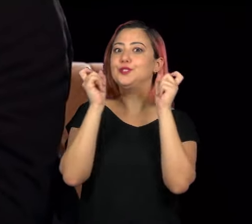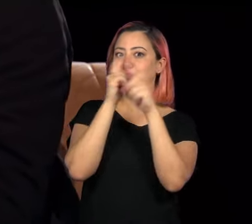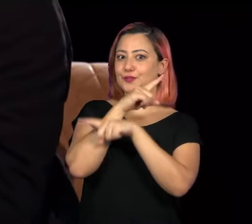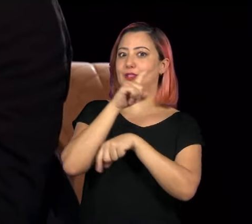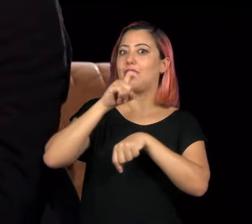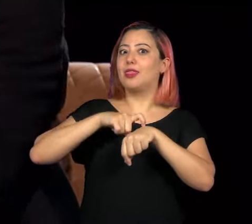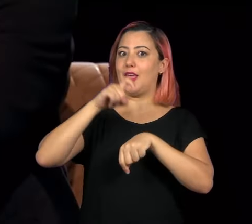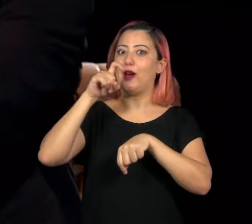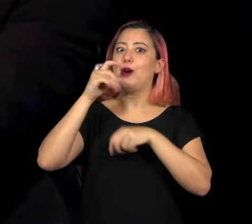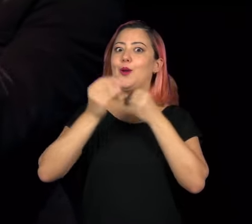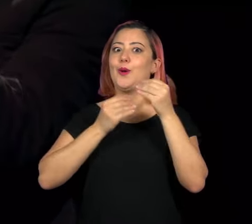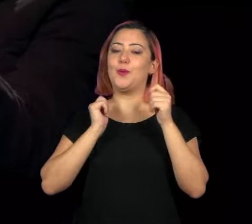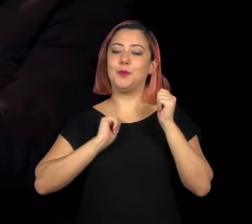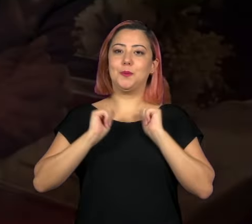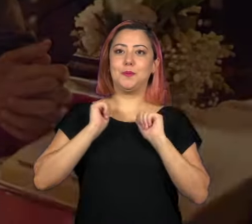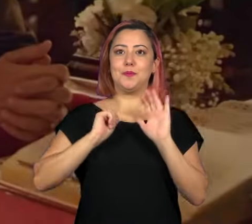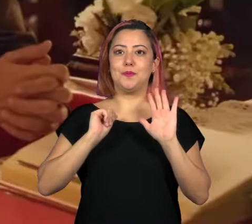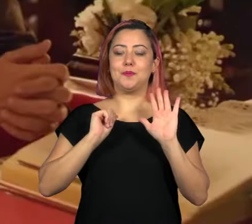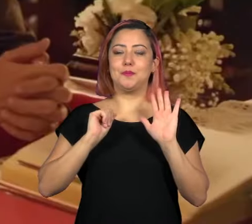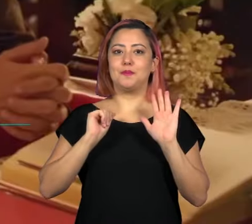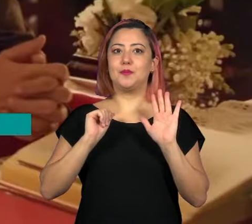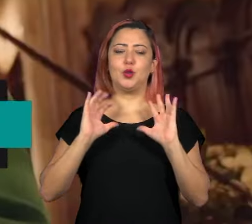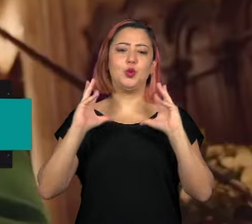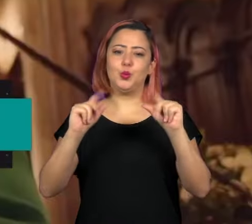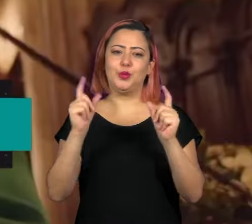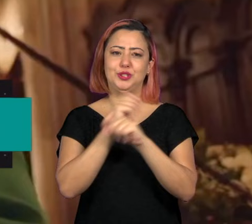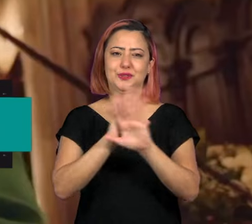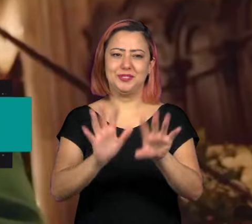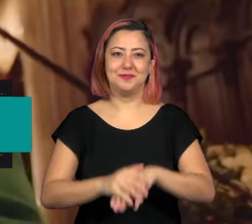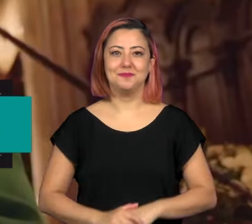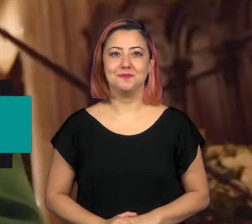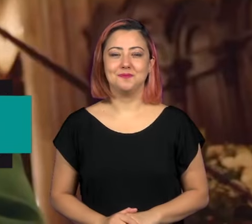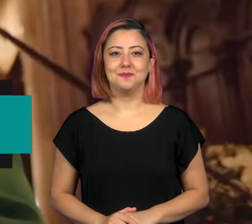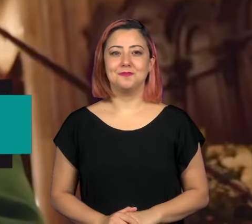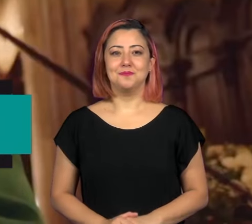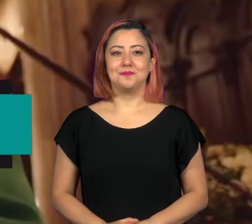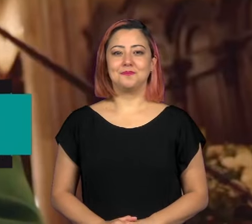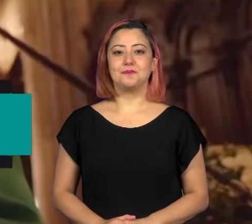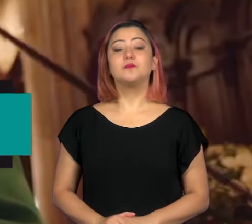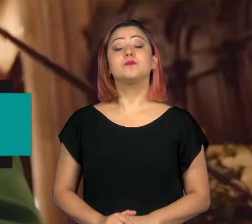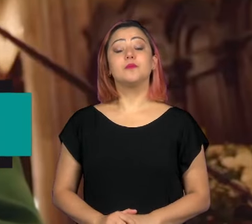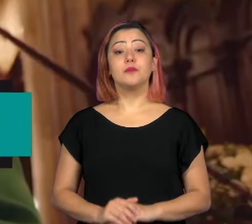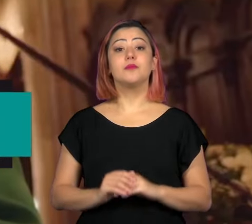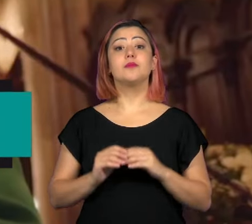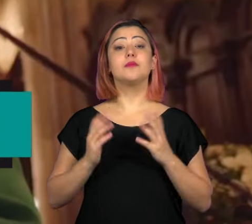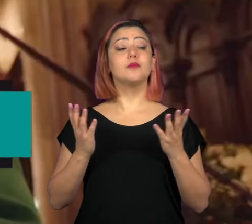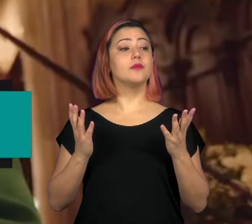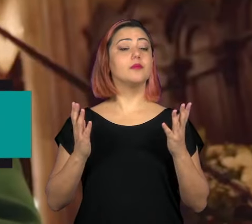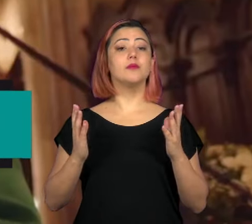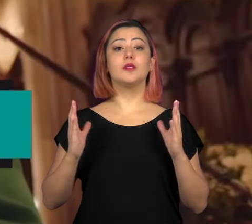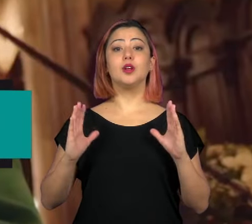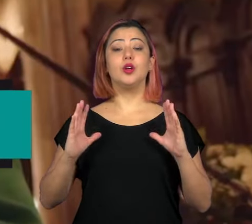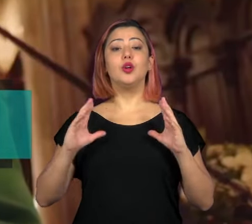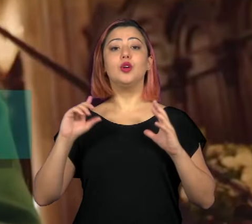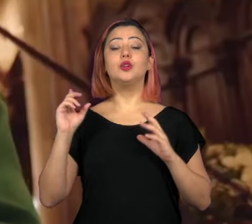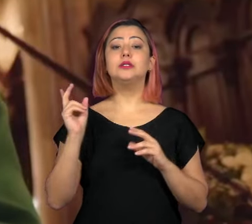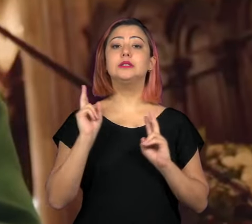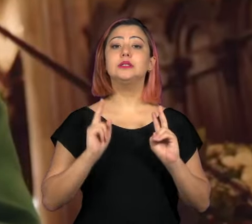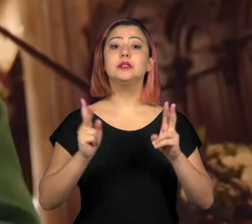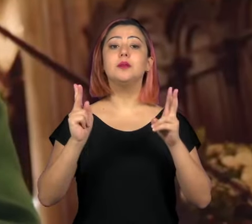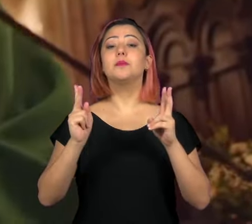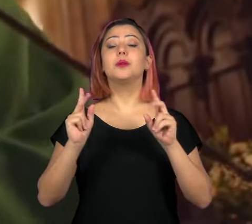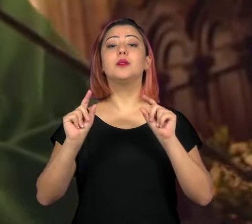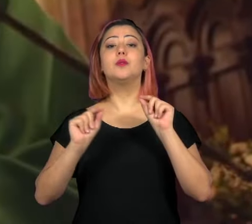né? Embora eu ache tudo difícil. Um prédio inteiro, cuja sustentação é apenas o